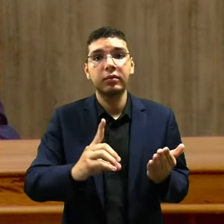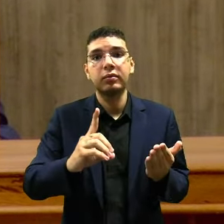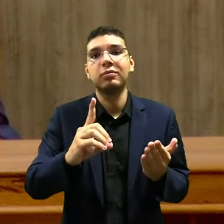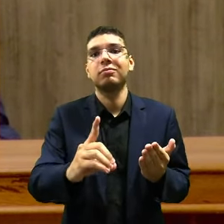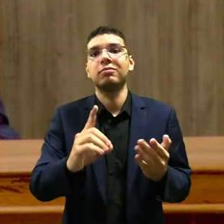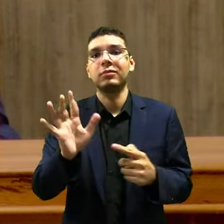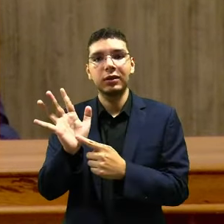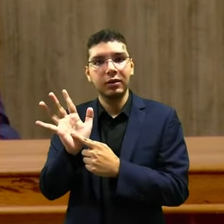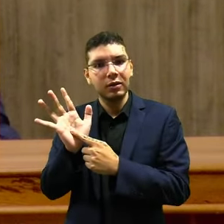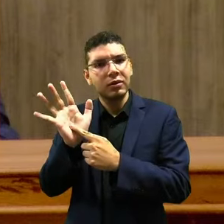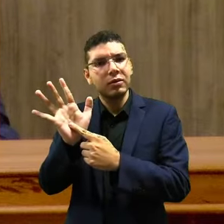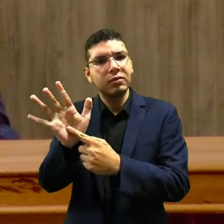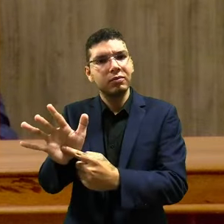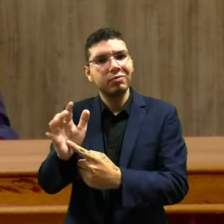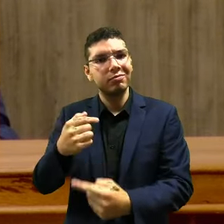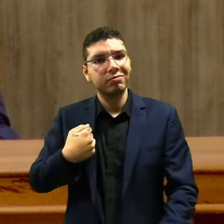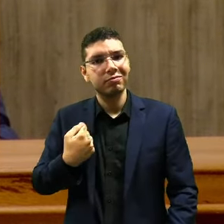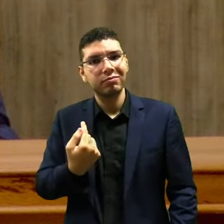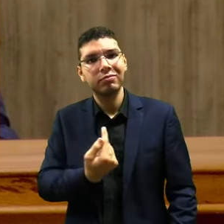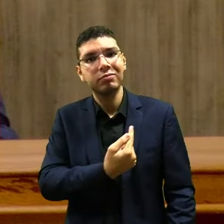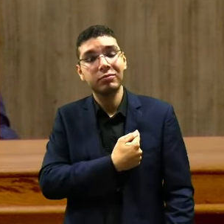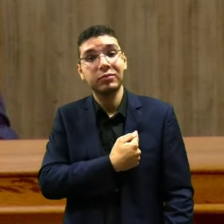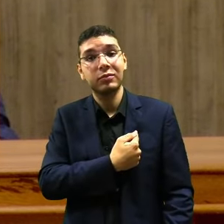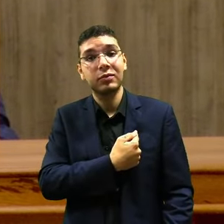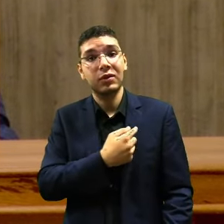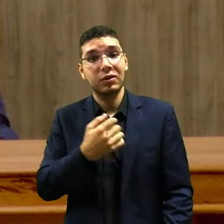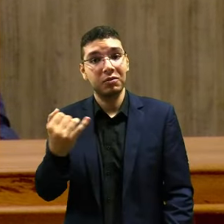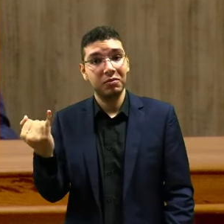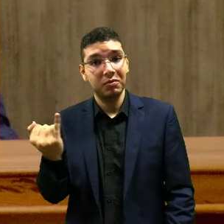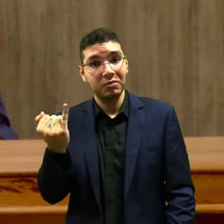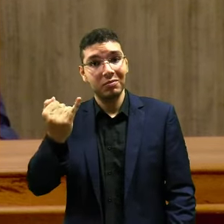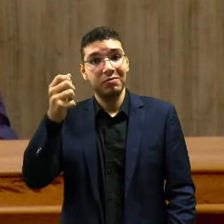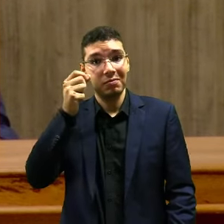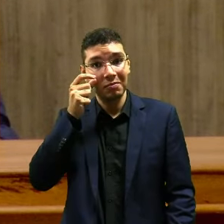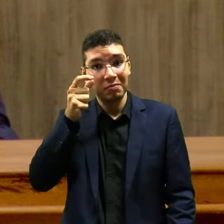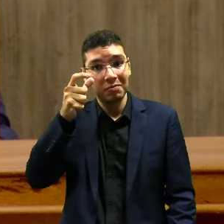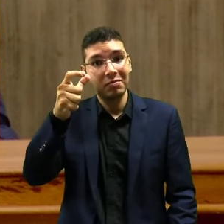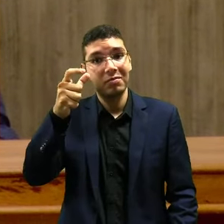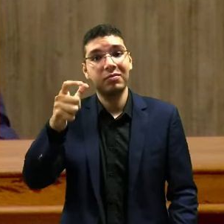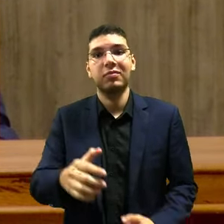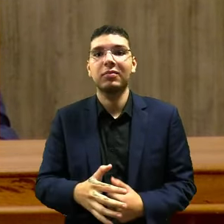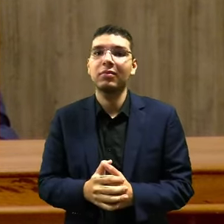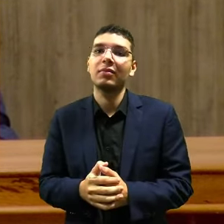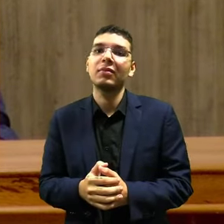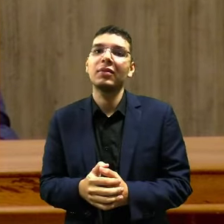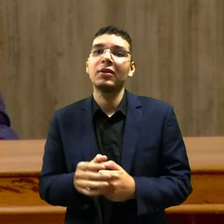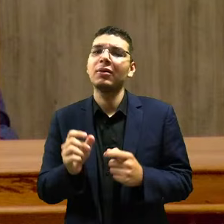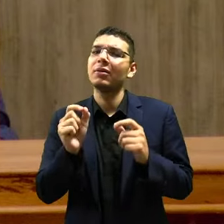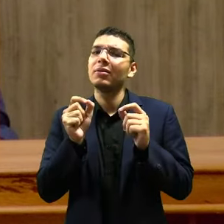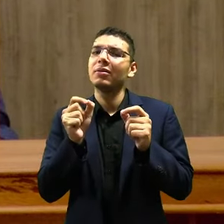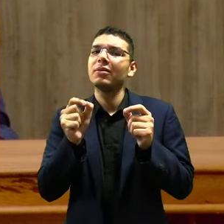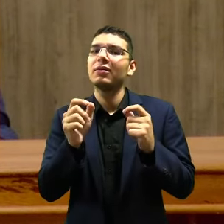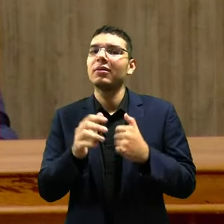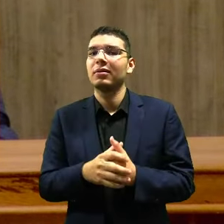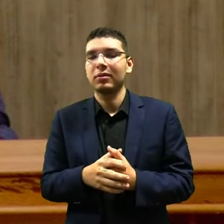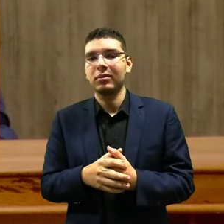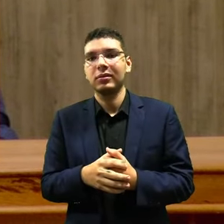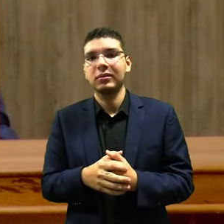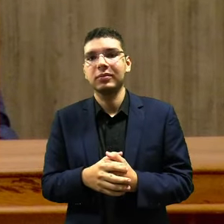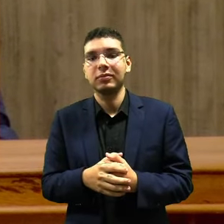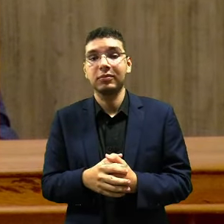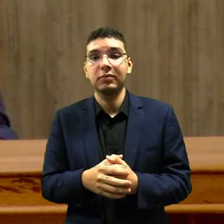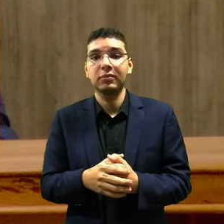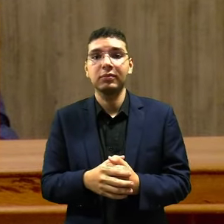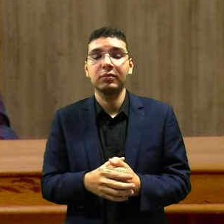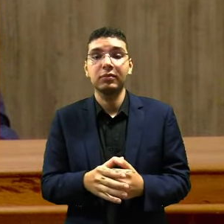mostrando para nós algo muito interessante o que que é algo de interessante é que a